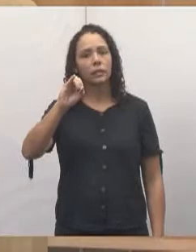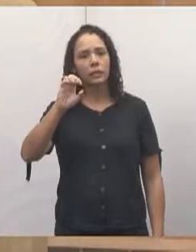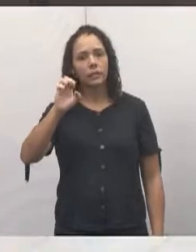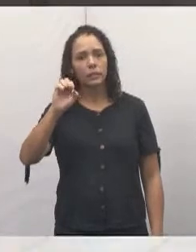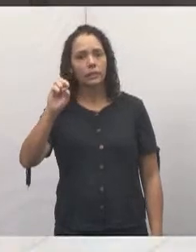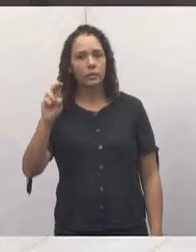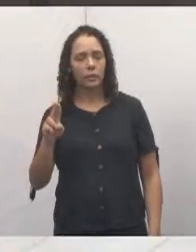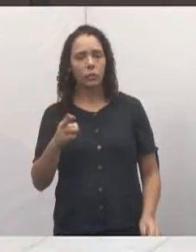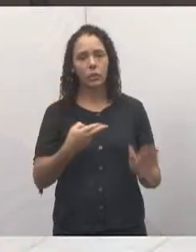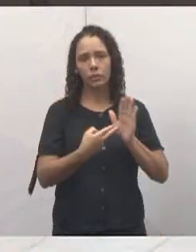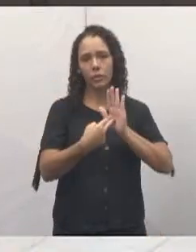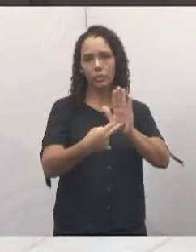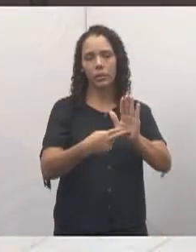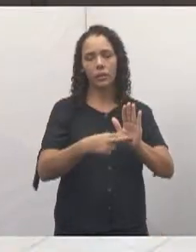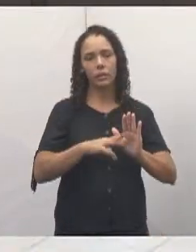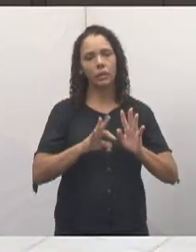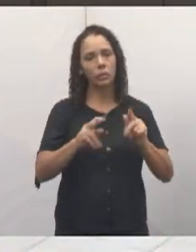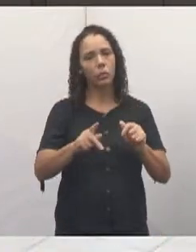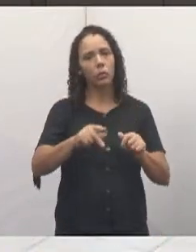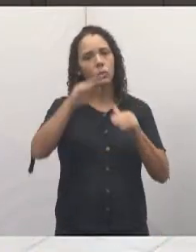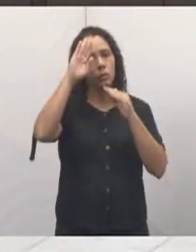OAB.